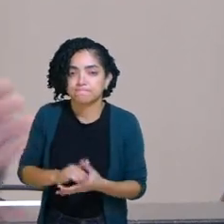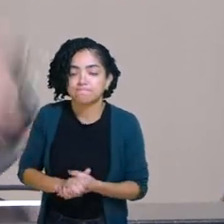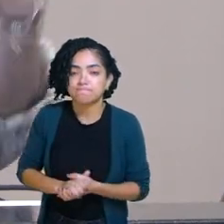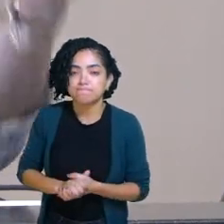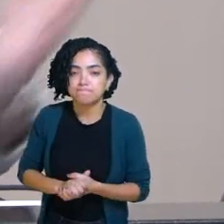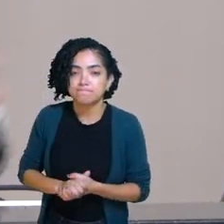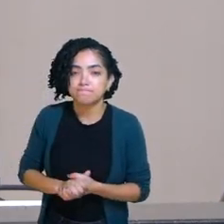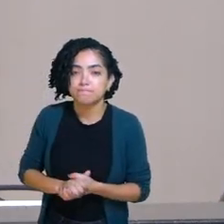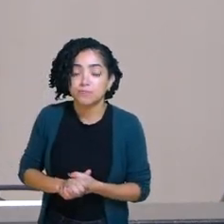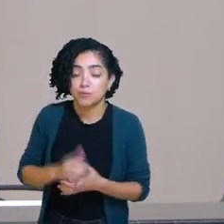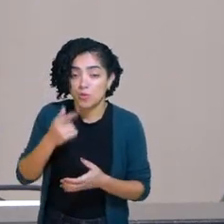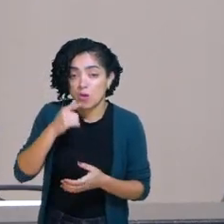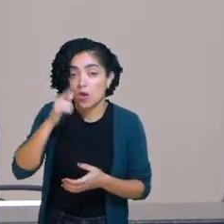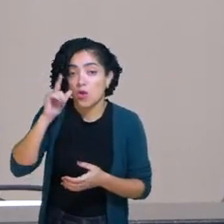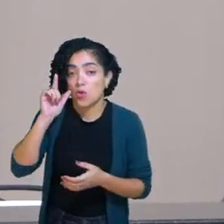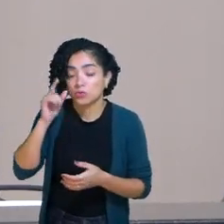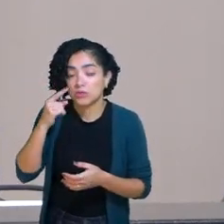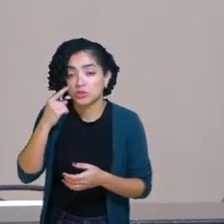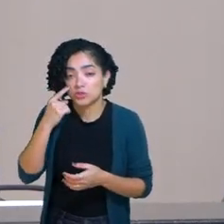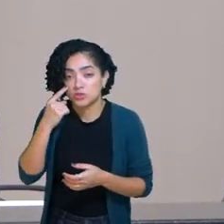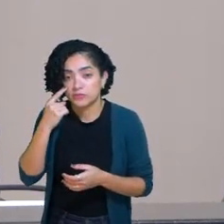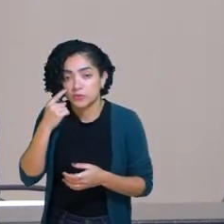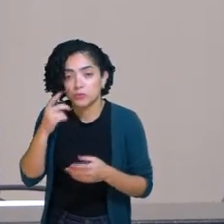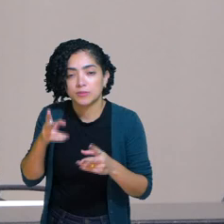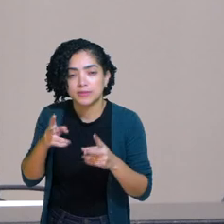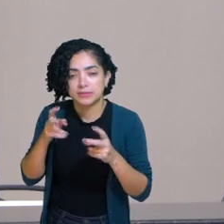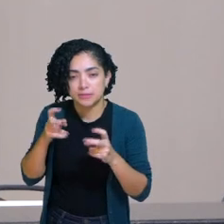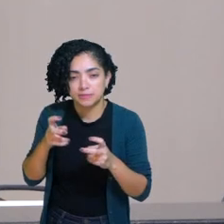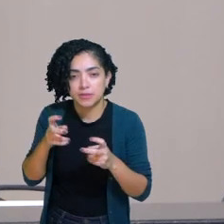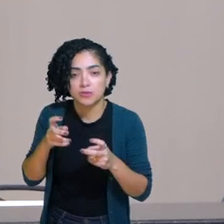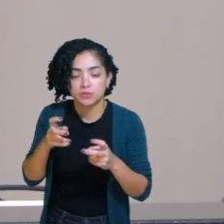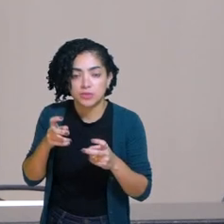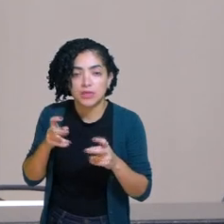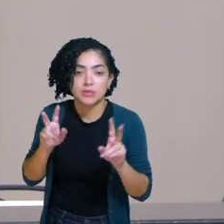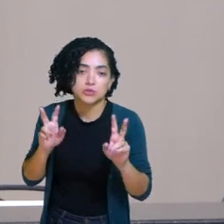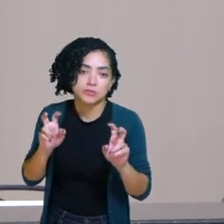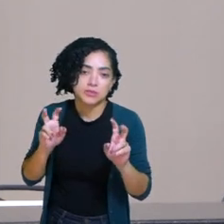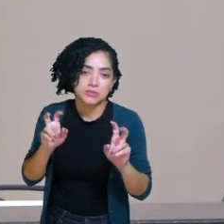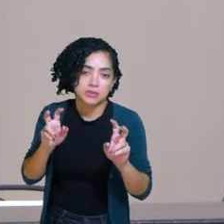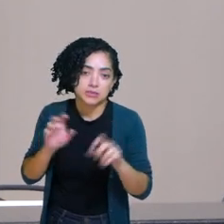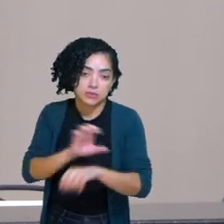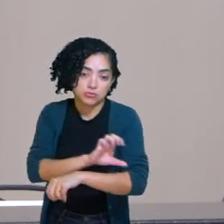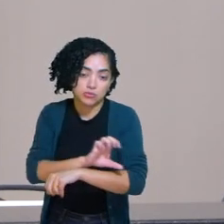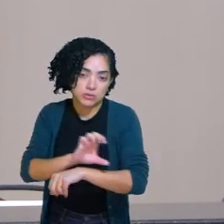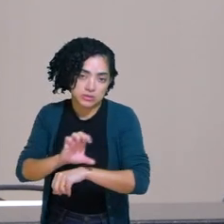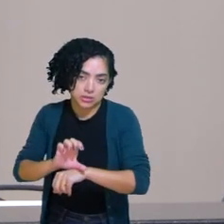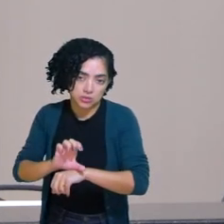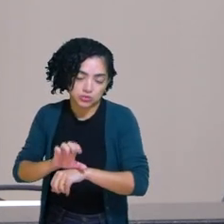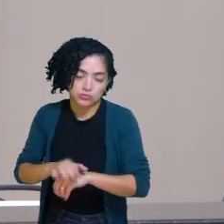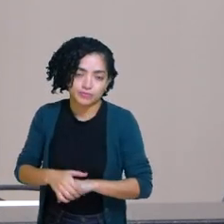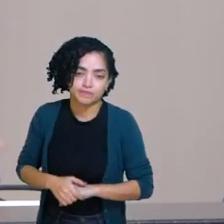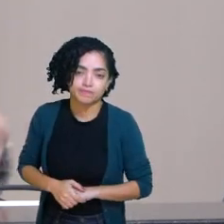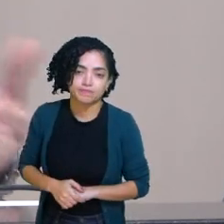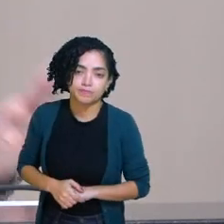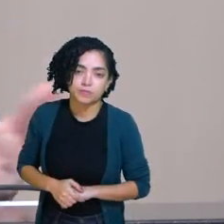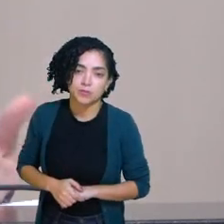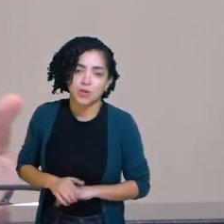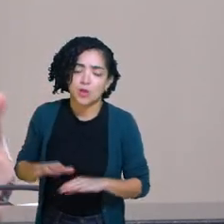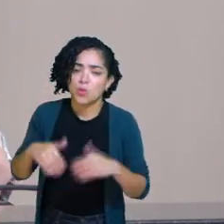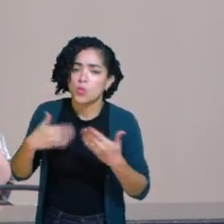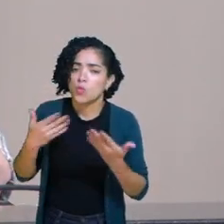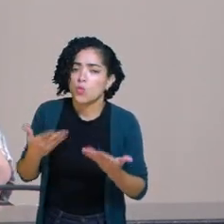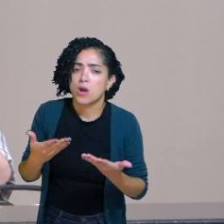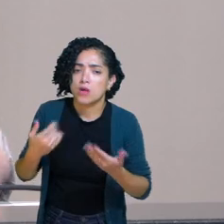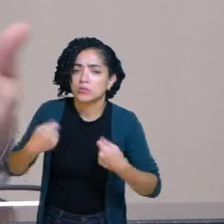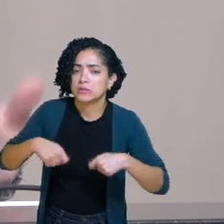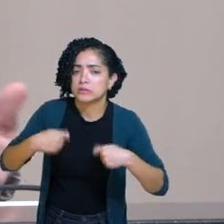E ontem a gente ouviu bastante sobre Ah também sobre essa questão do estágio né ah Quais as necessidades